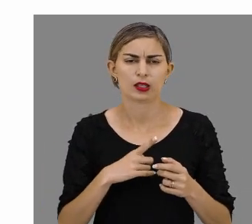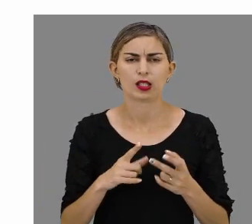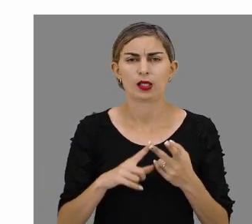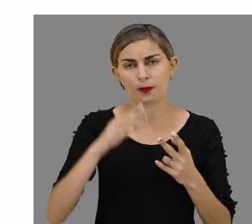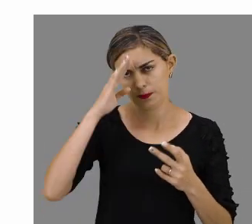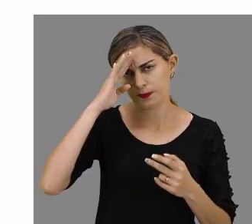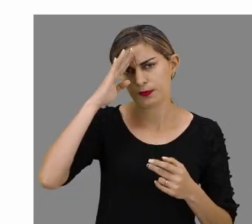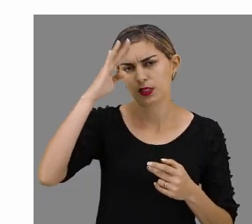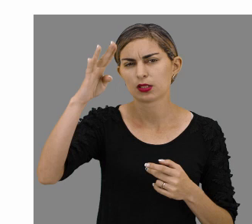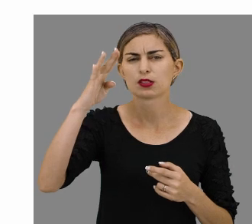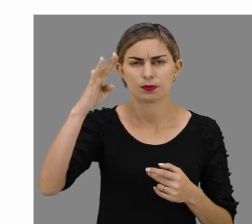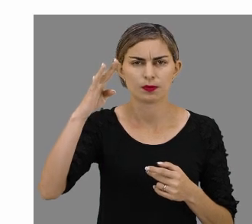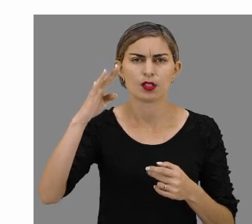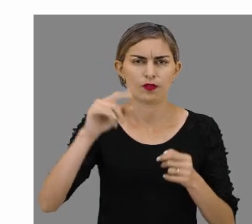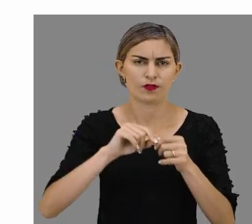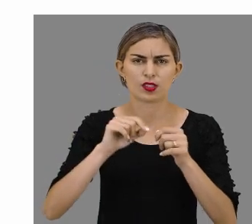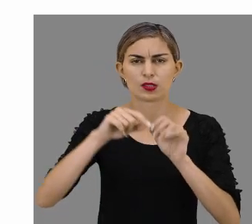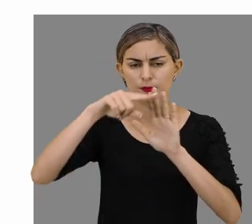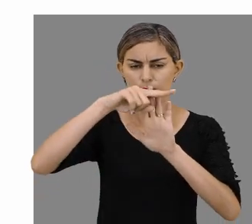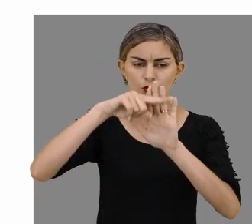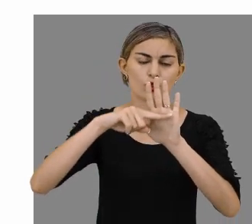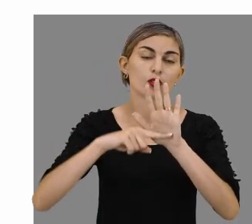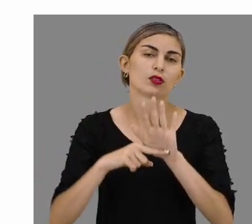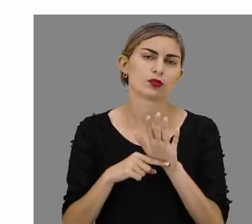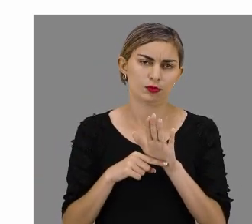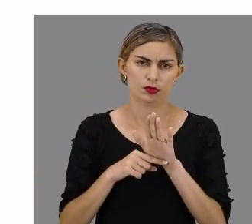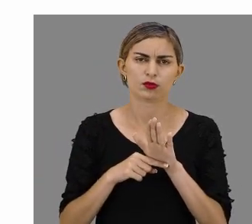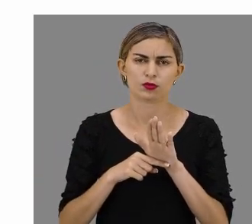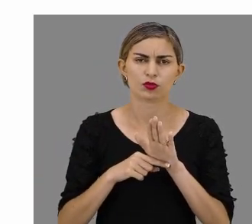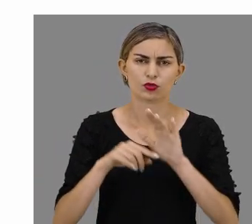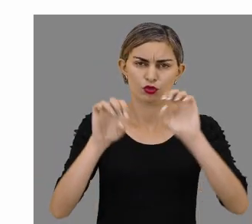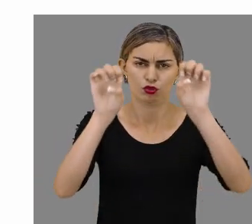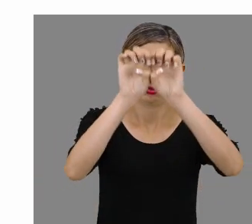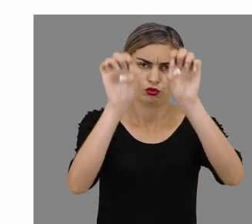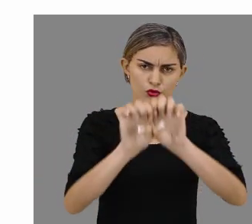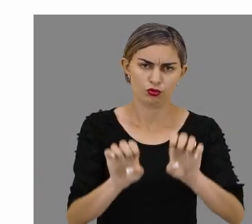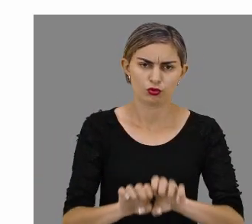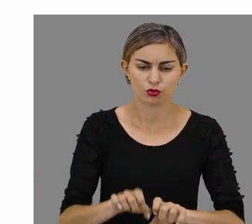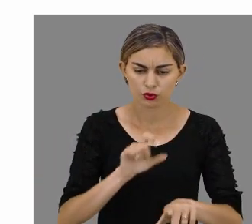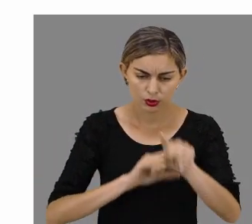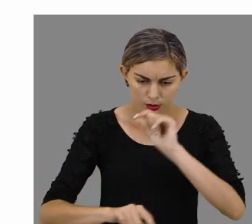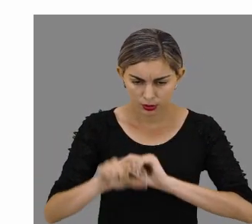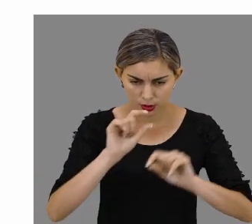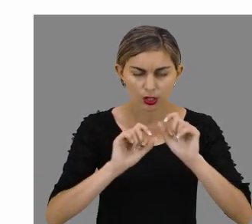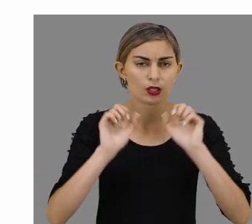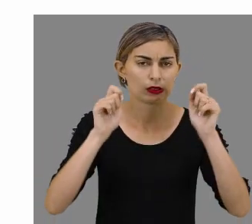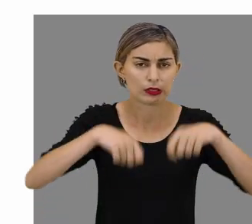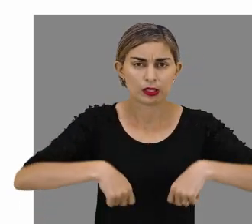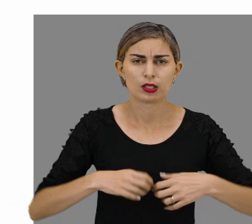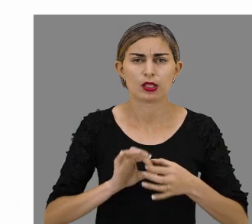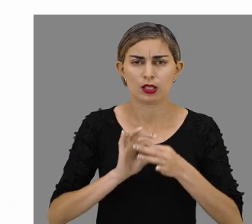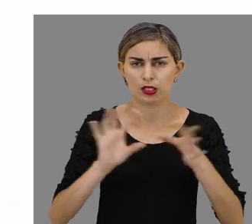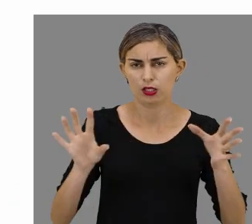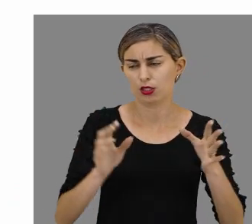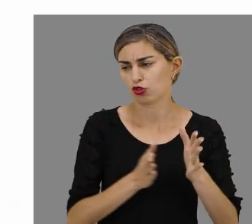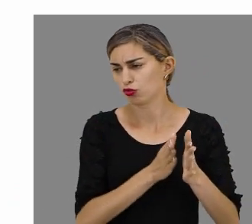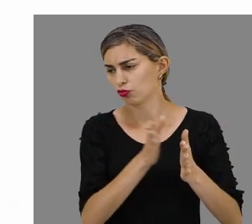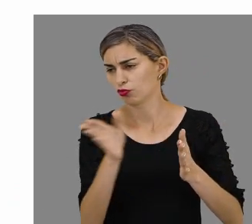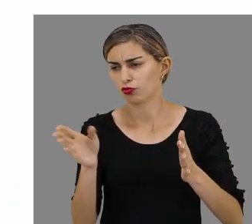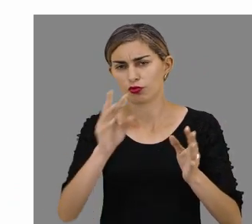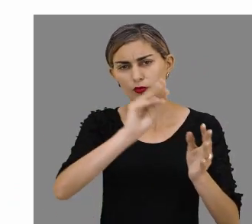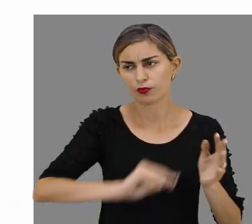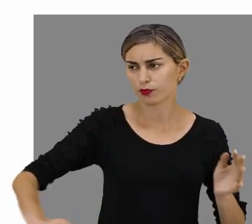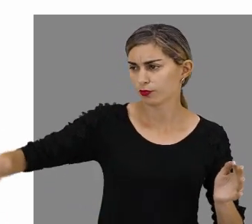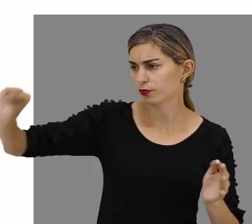fluxo principal na execução do programa, no qual as estruturas de seleção permitem desviar, utilizando alguma